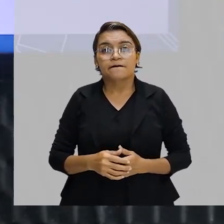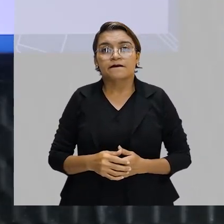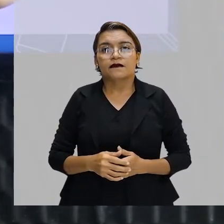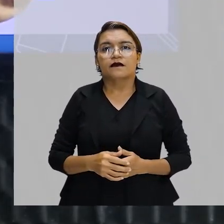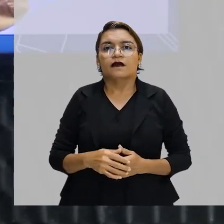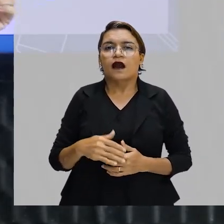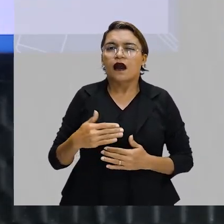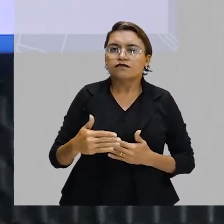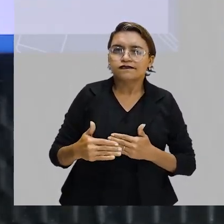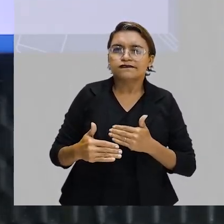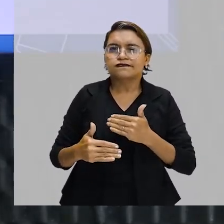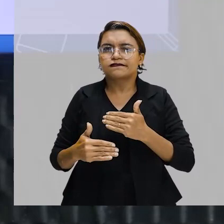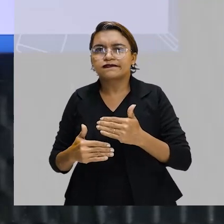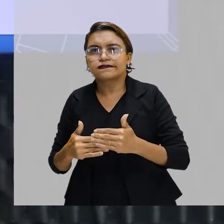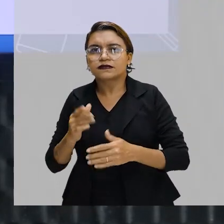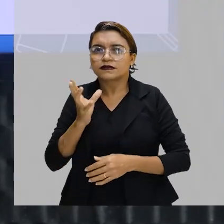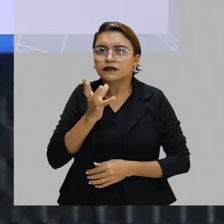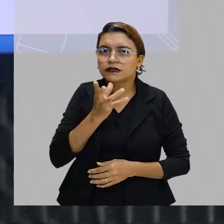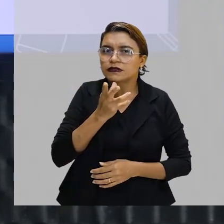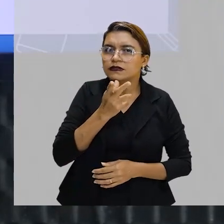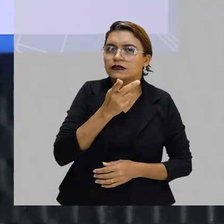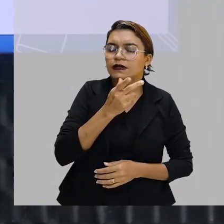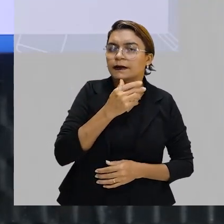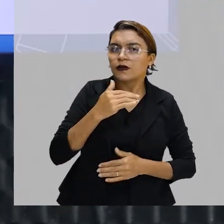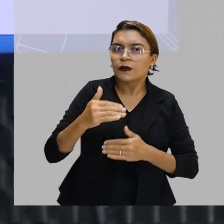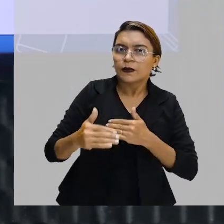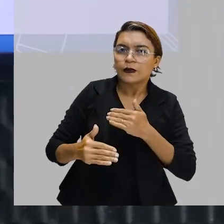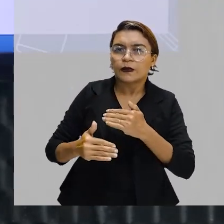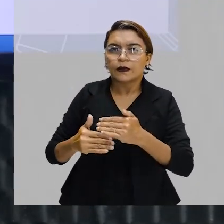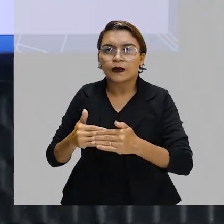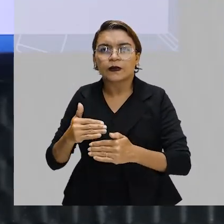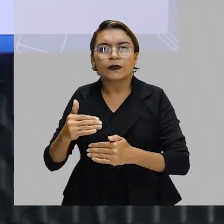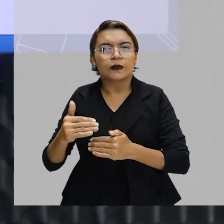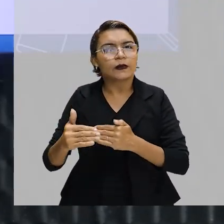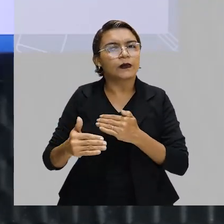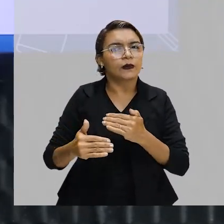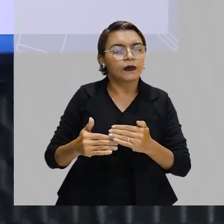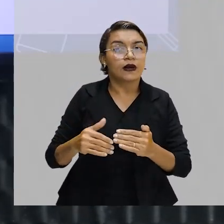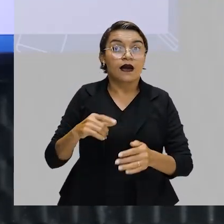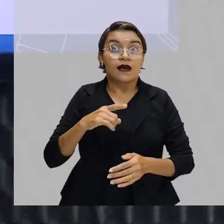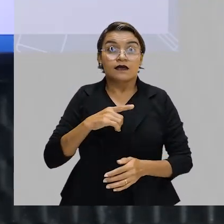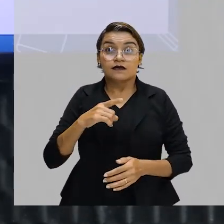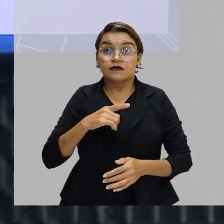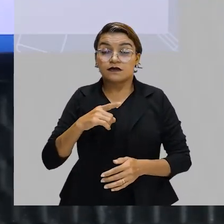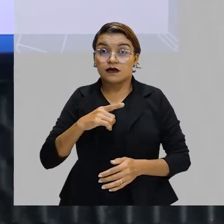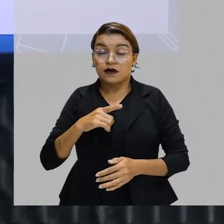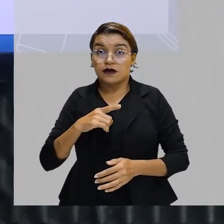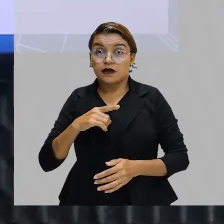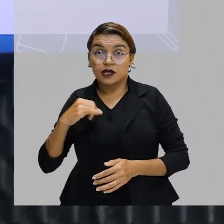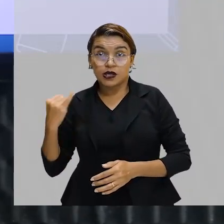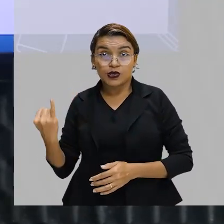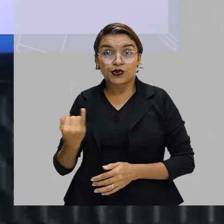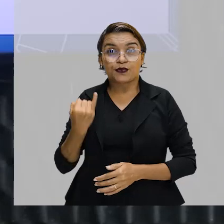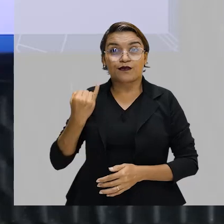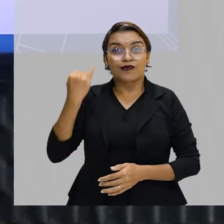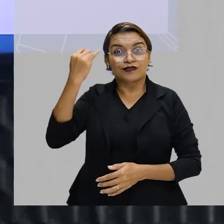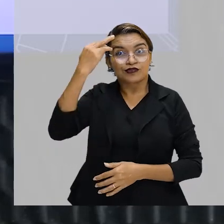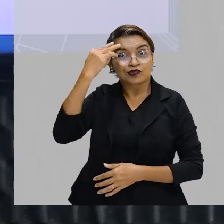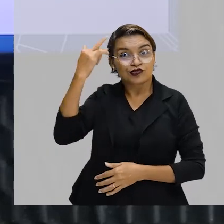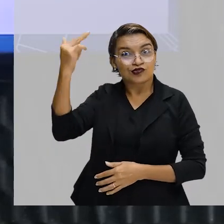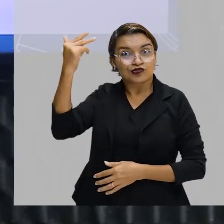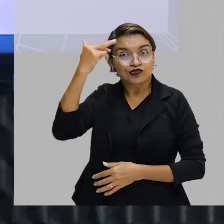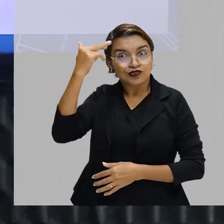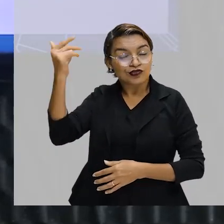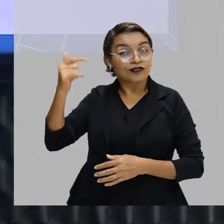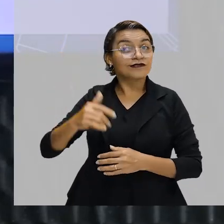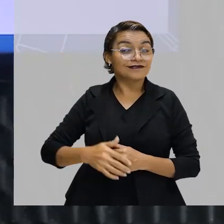aos poucos, ganhou uma enorme importância histórica. Tanto